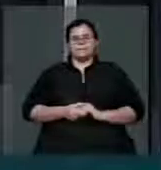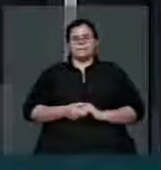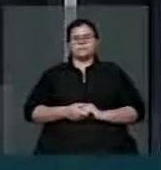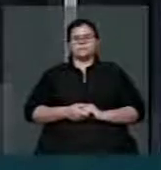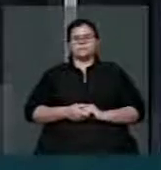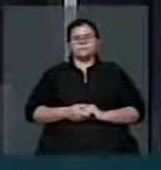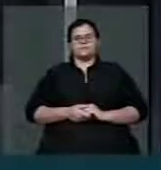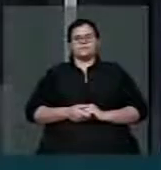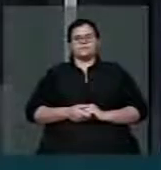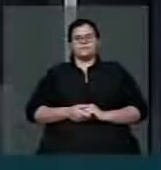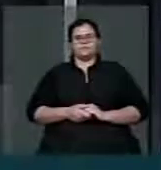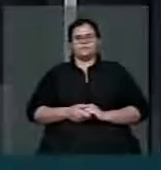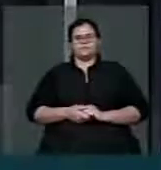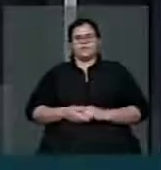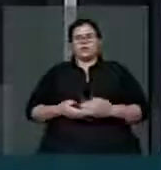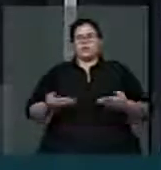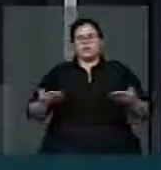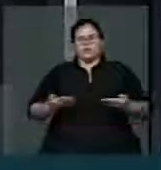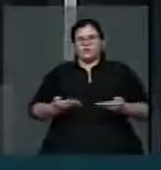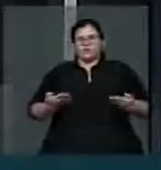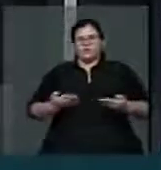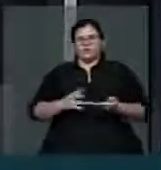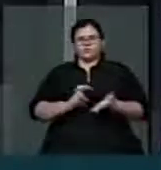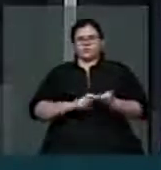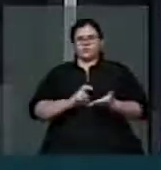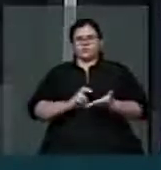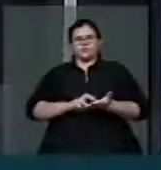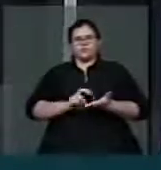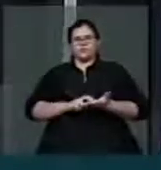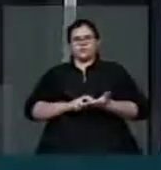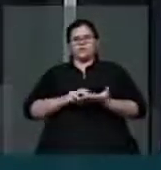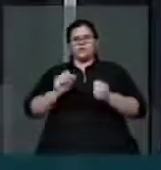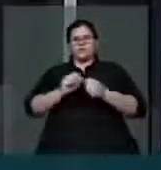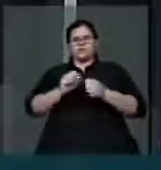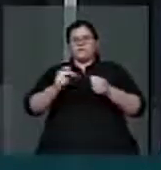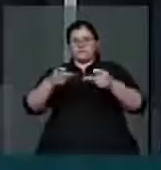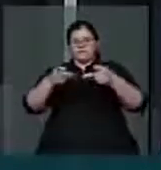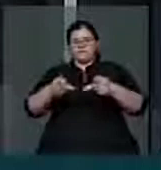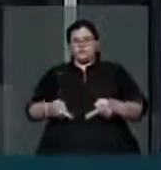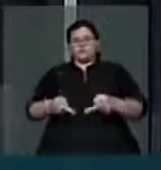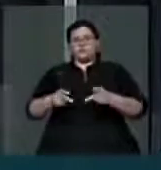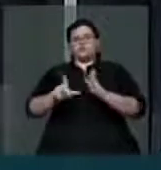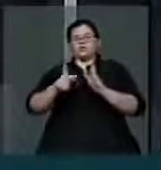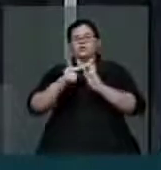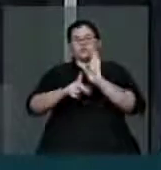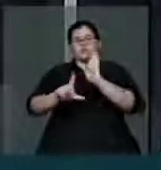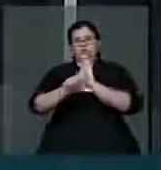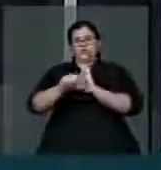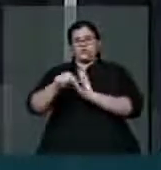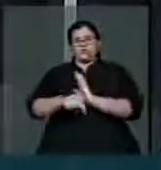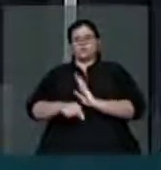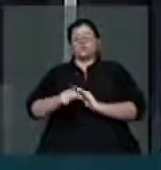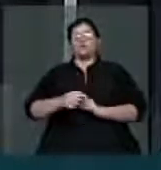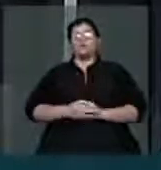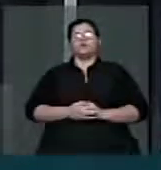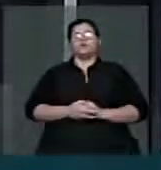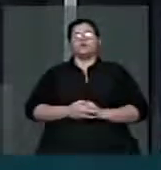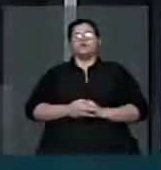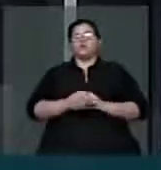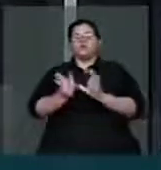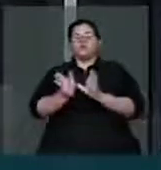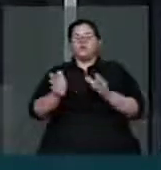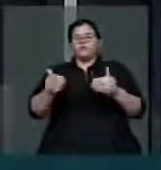Couto, que hoje, pela manhã, foi lançado um projeto de lei de iniciativa popular do Fórum